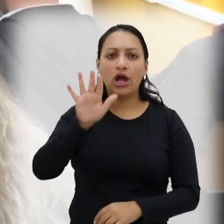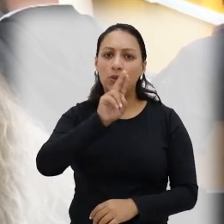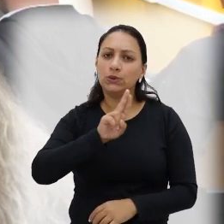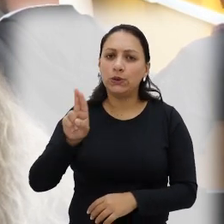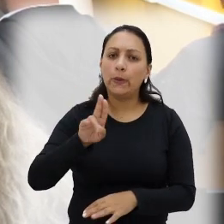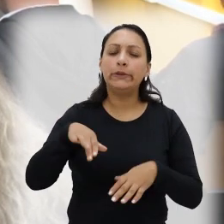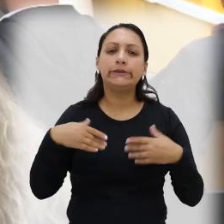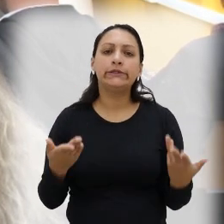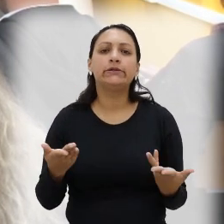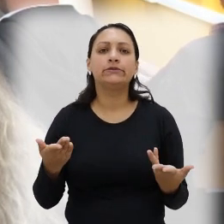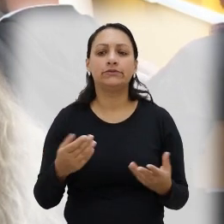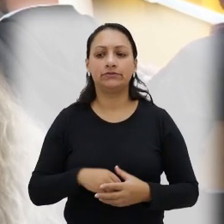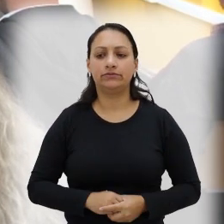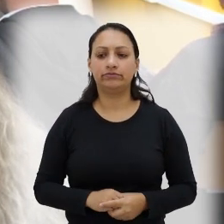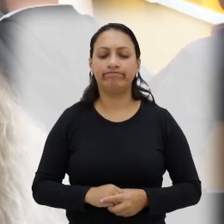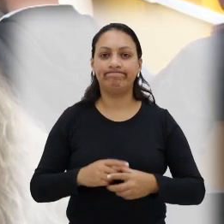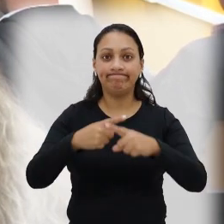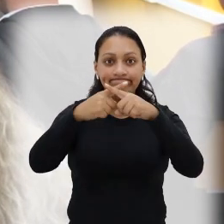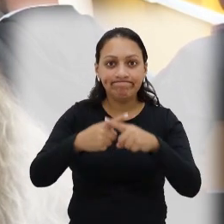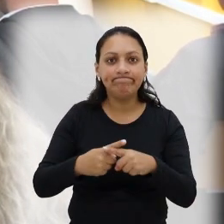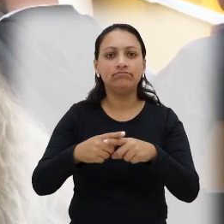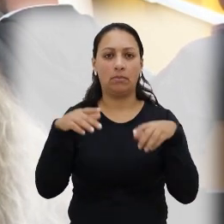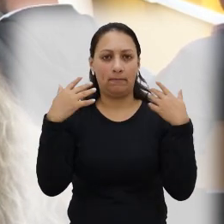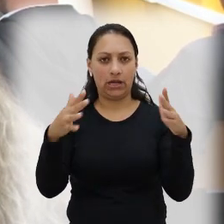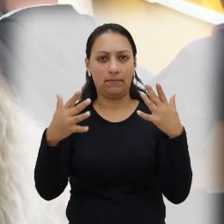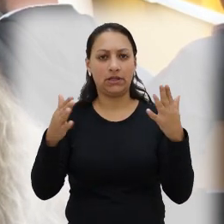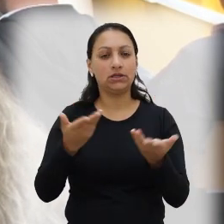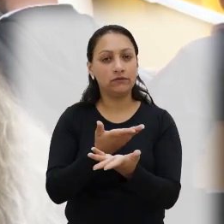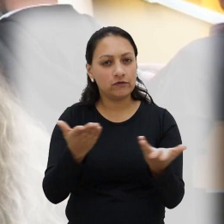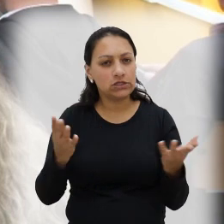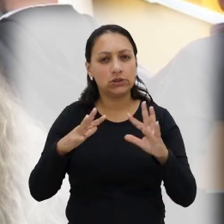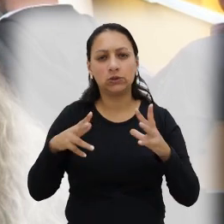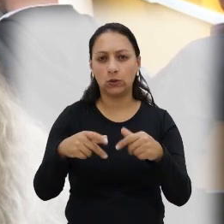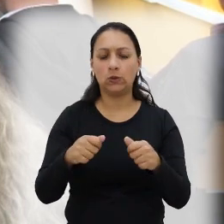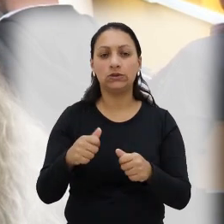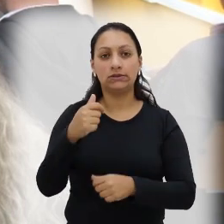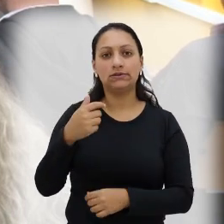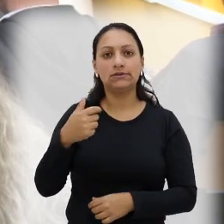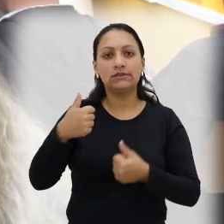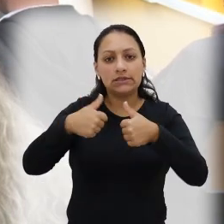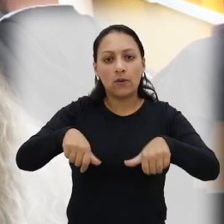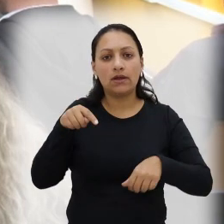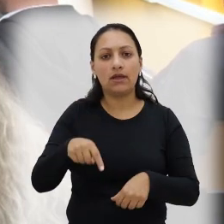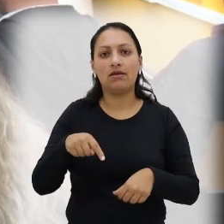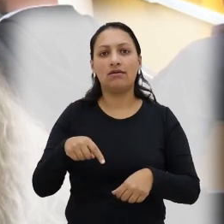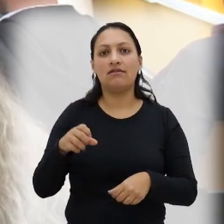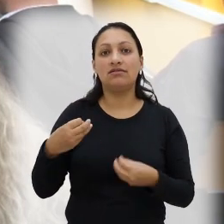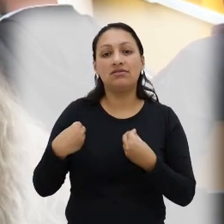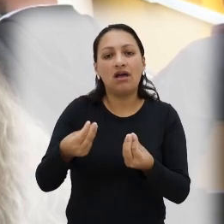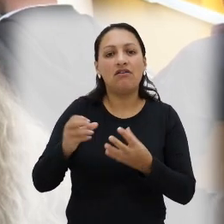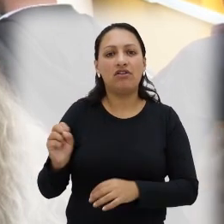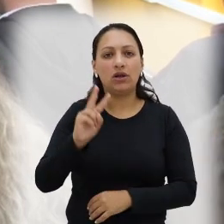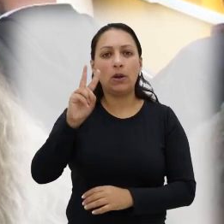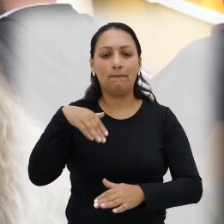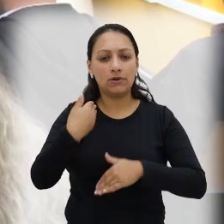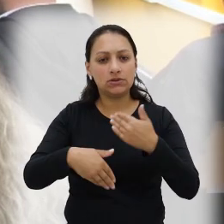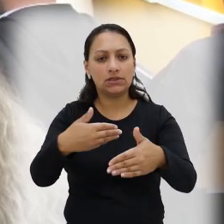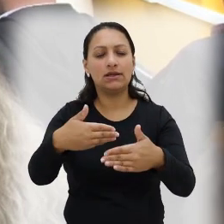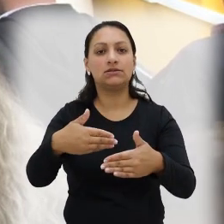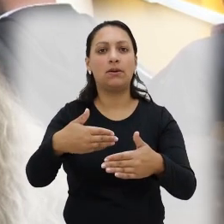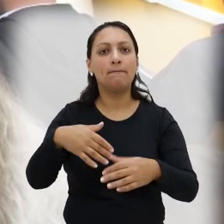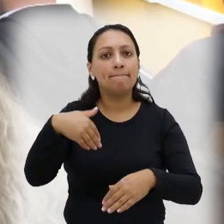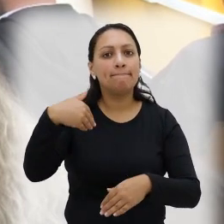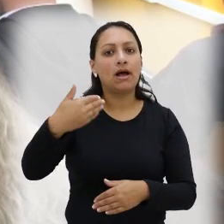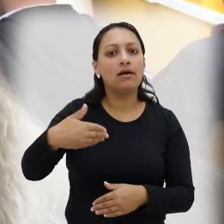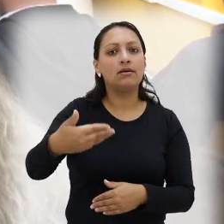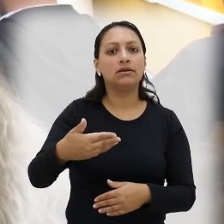assim, disputadíssimo. Parabéns a todos que estão aqui. Valorizem, porque ele é um processo que ele está cada vez mais